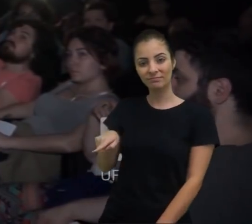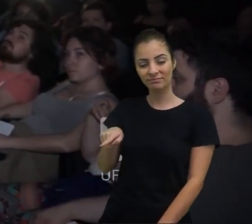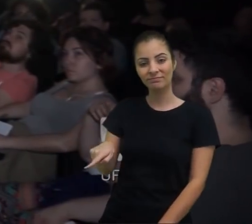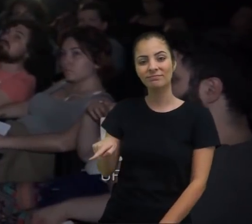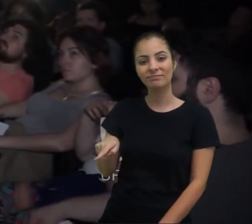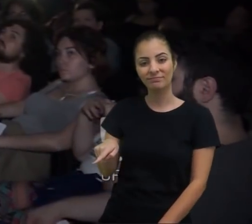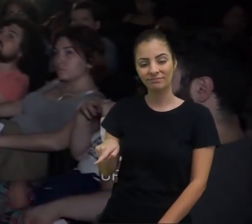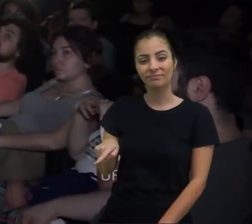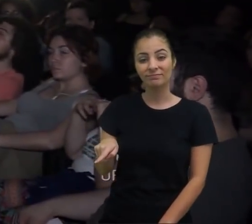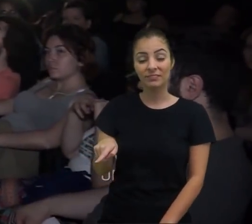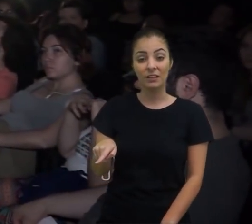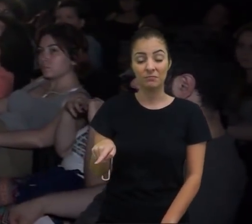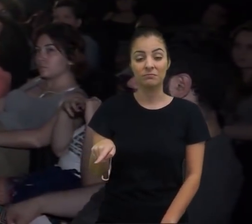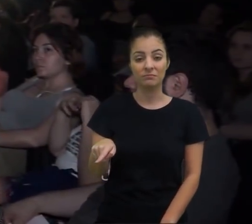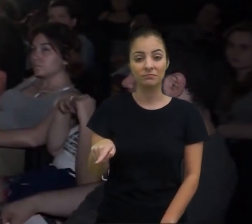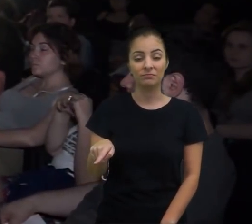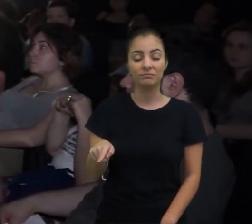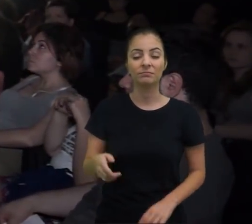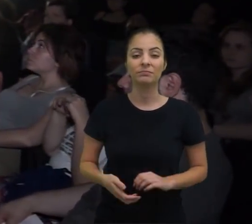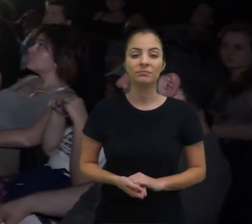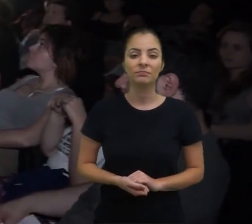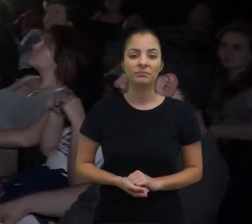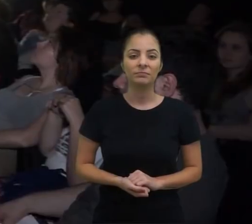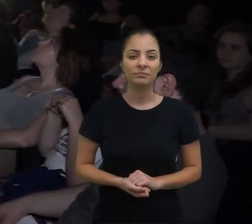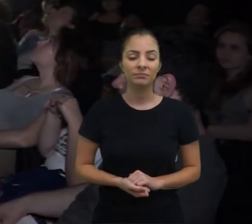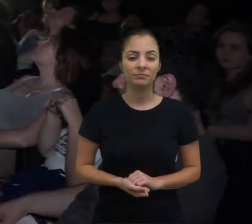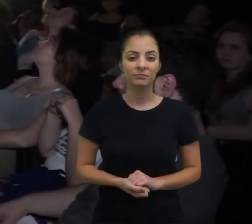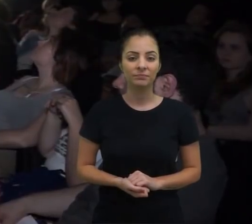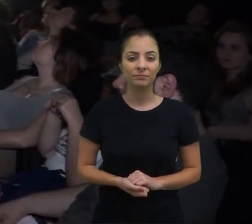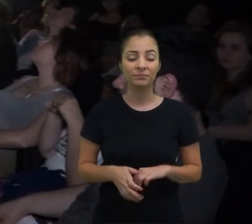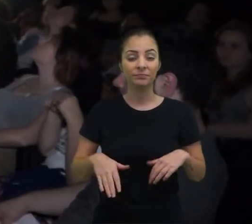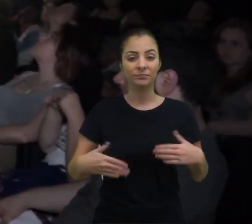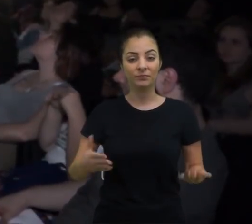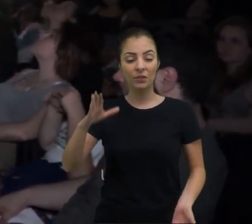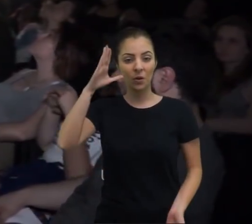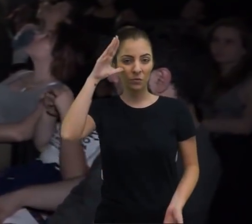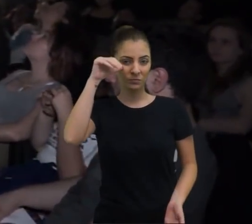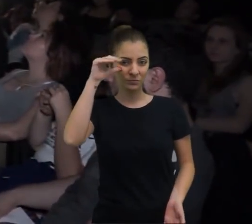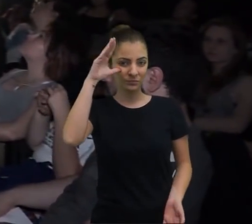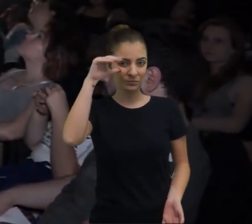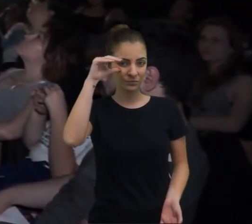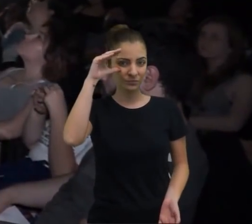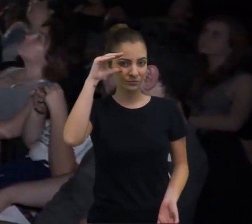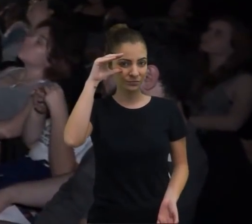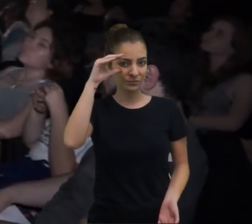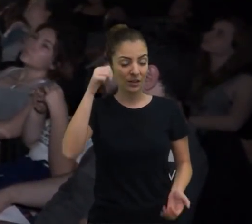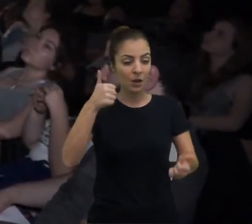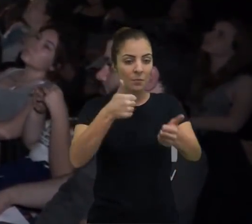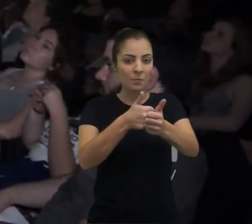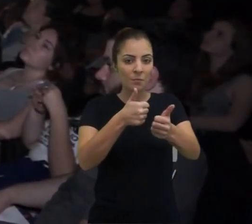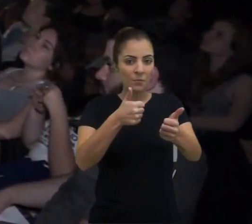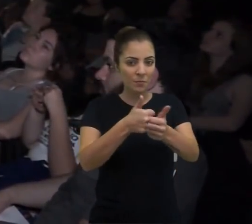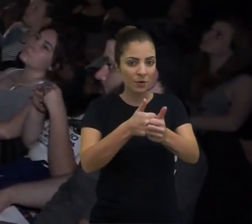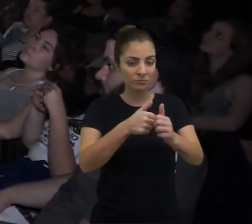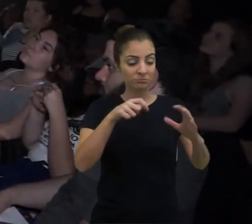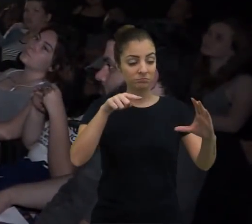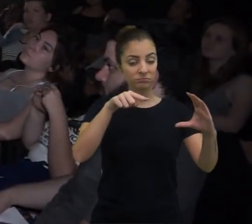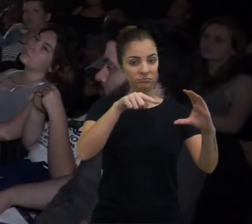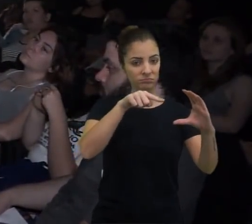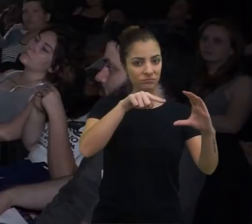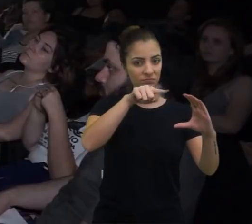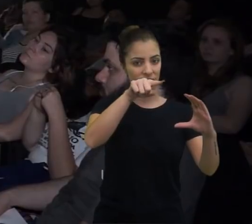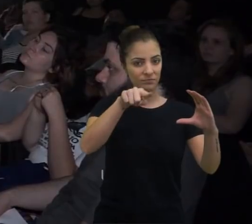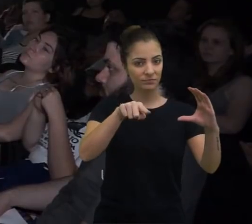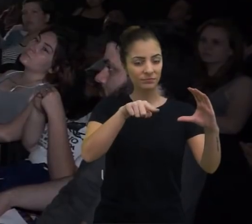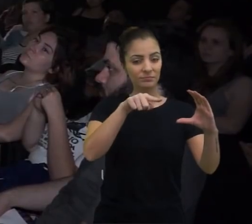passou mais devagar para ele. Tá? Então, assim, ó, o observador que ele está próximo do horizonte de eventos, ele não